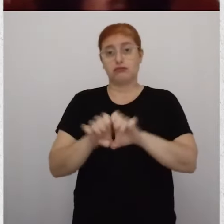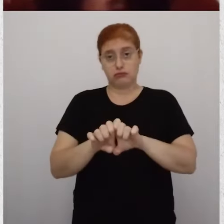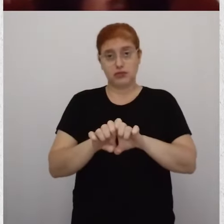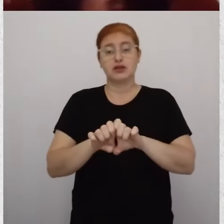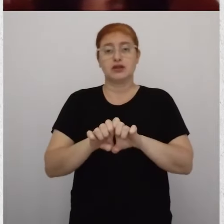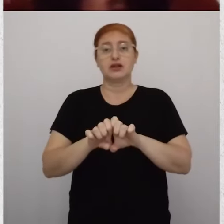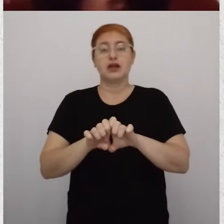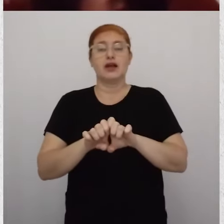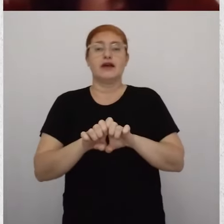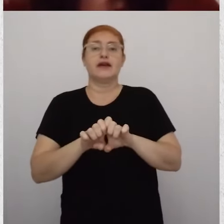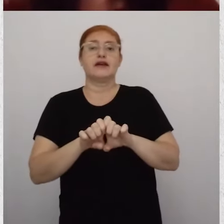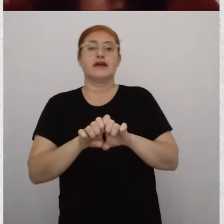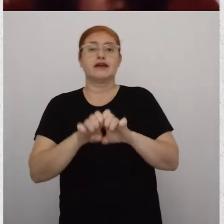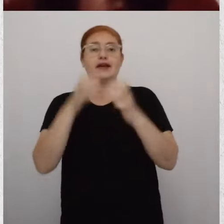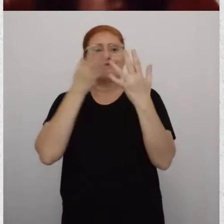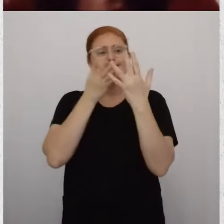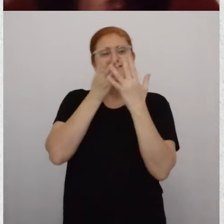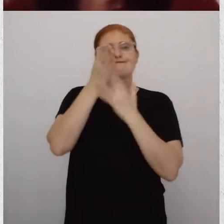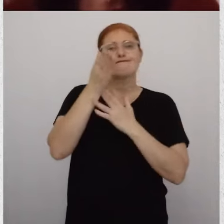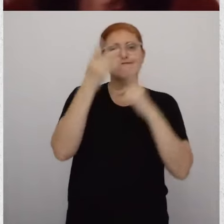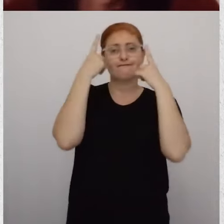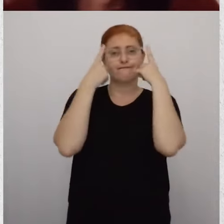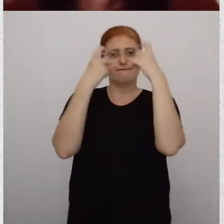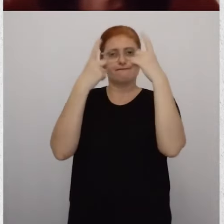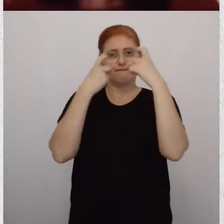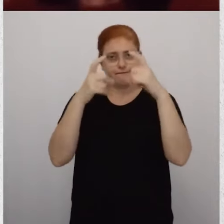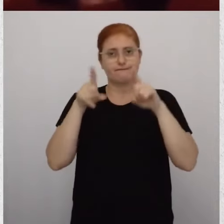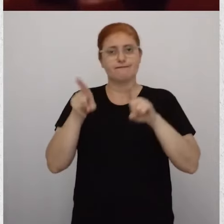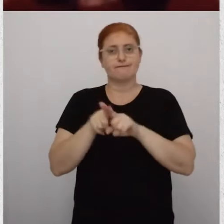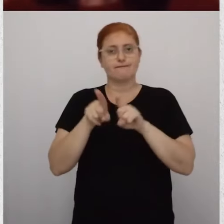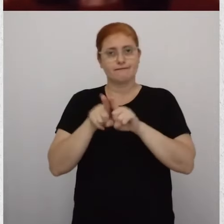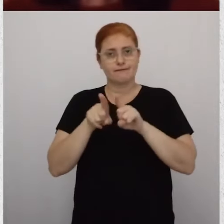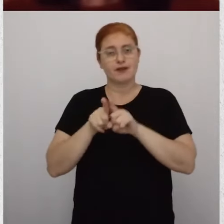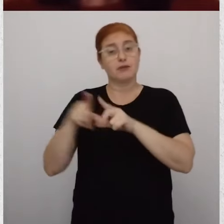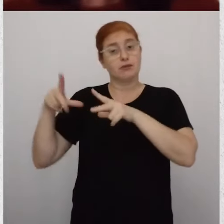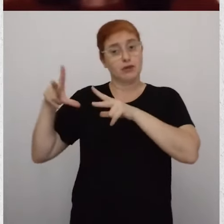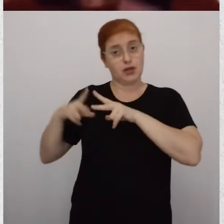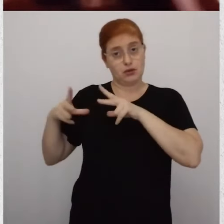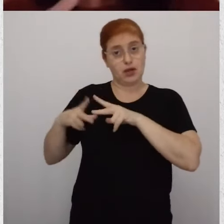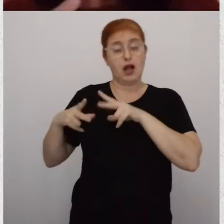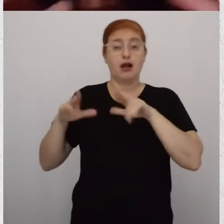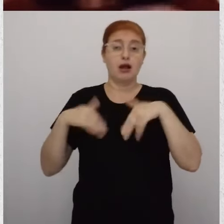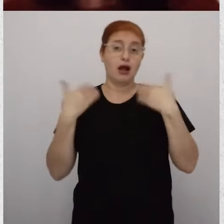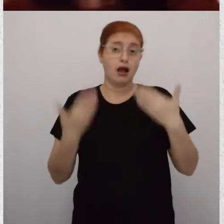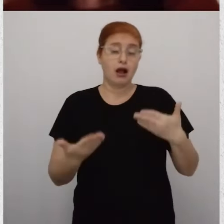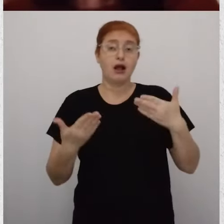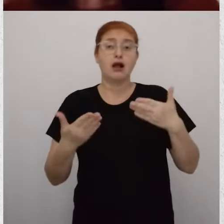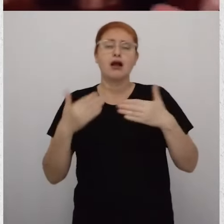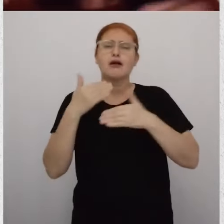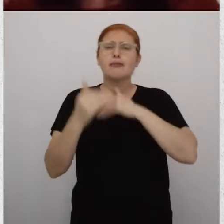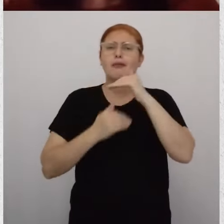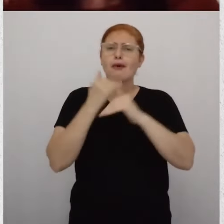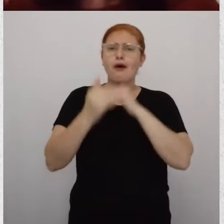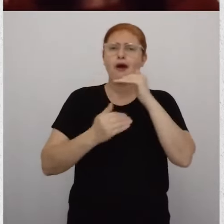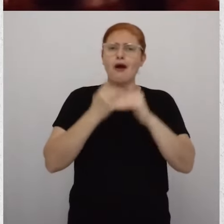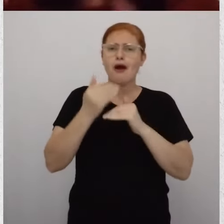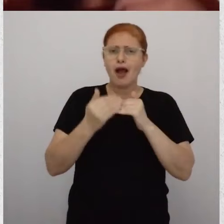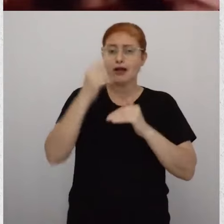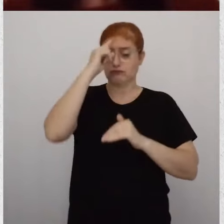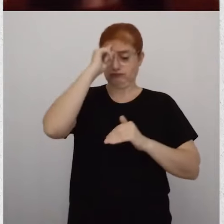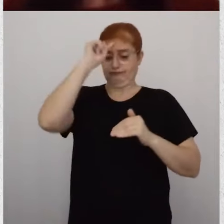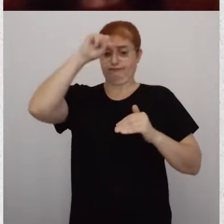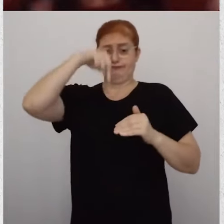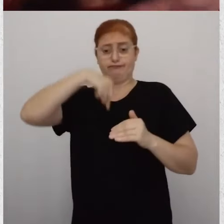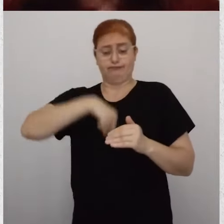que atravessam essas violências e opressões individuais, né? Então, é um processo que vai do